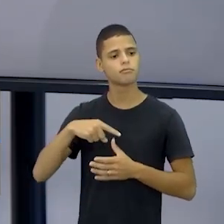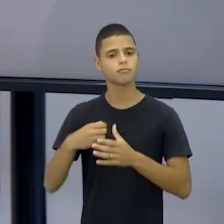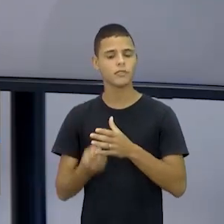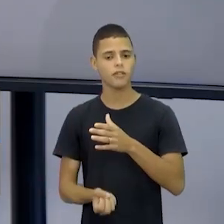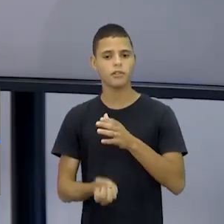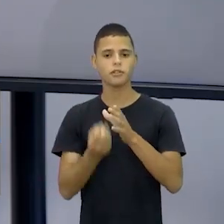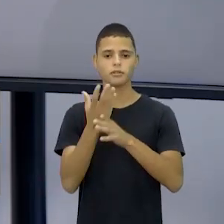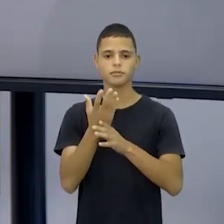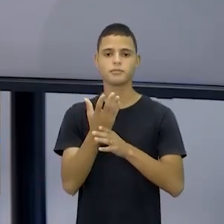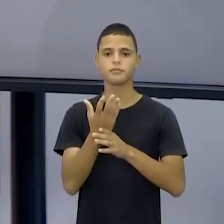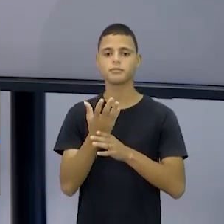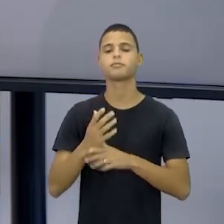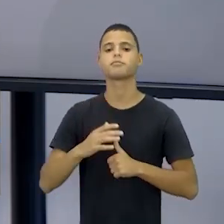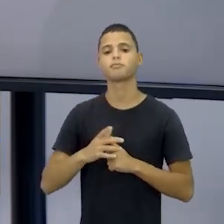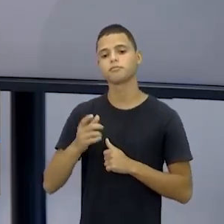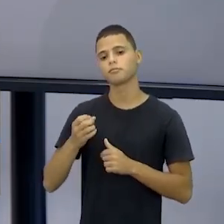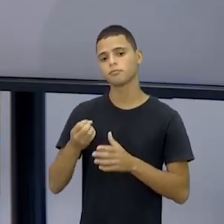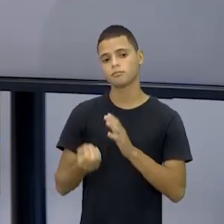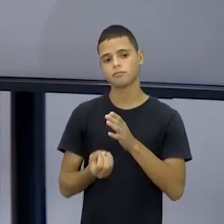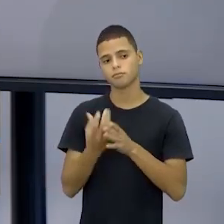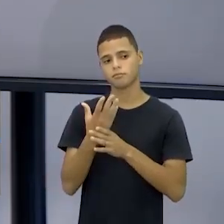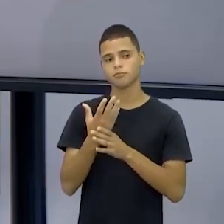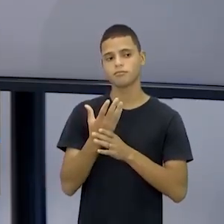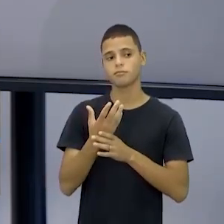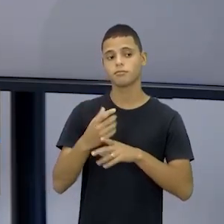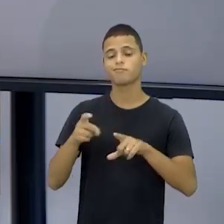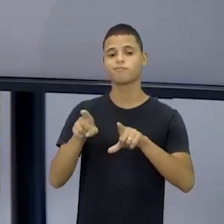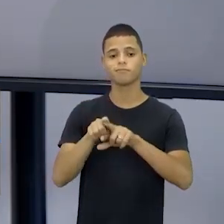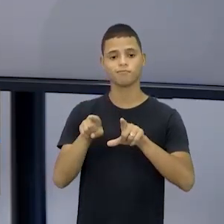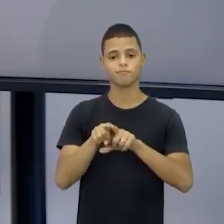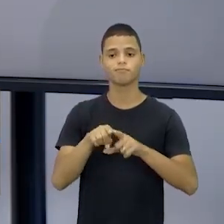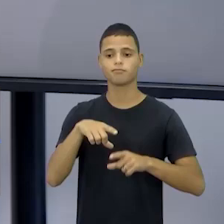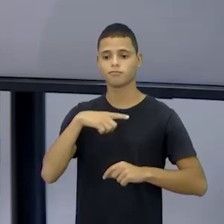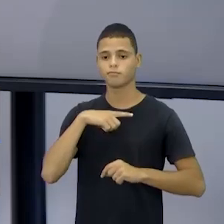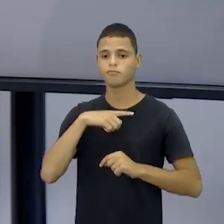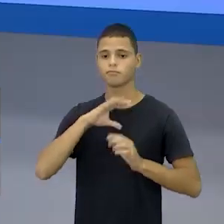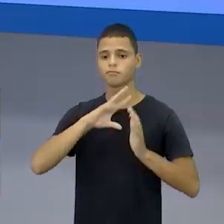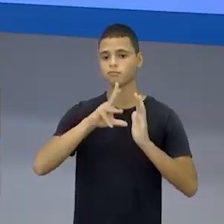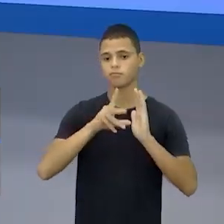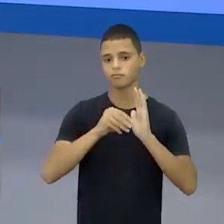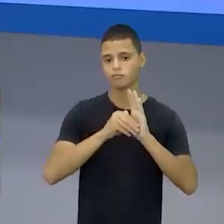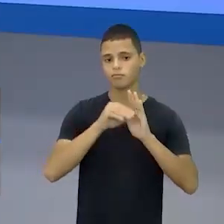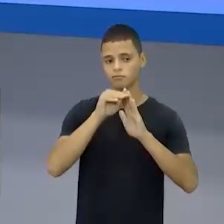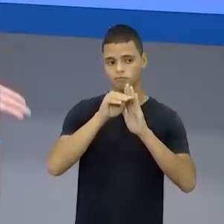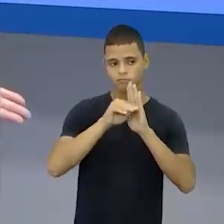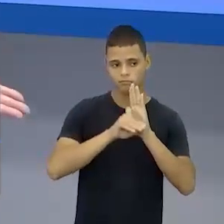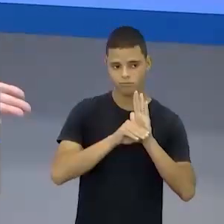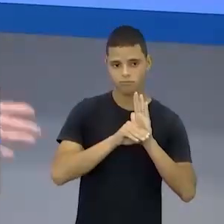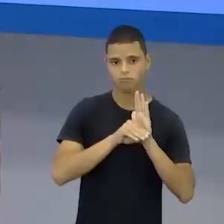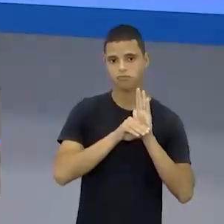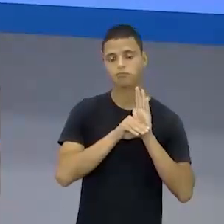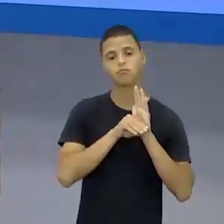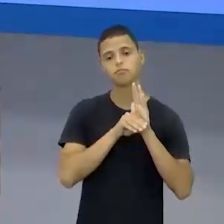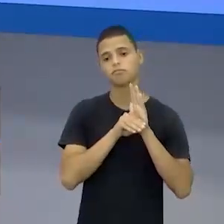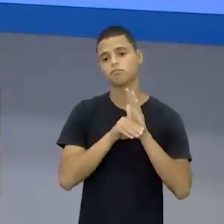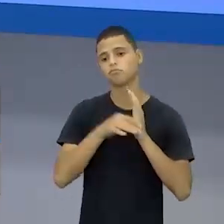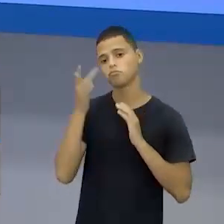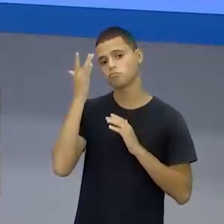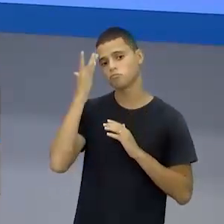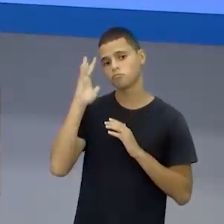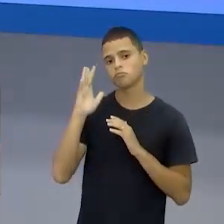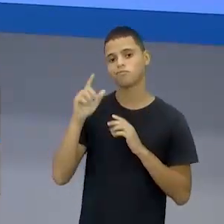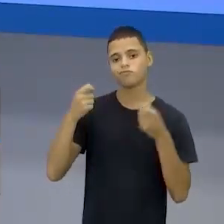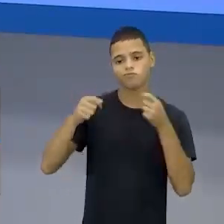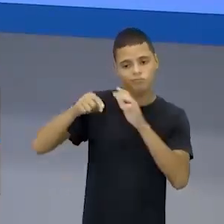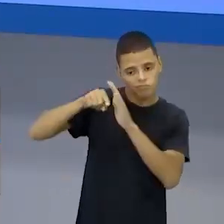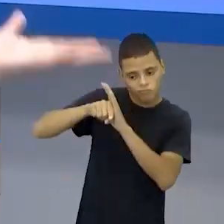a gente construiu essa tabela, a gente construiu em cima de todos esses... E a gente ainda não tinha noção de muitas outras coisas. Não tinha noção de que tinha que